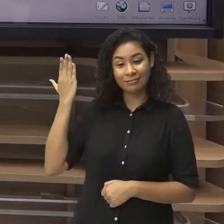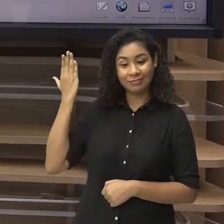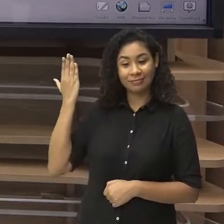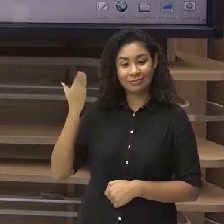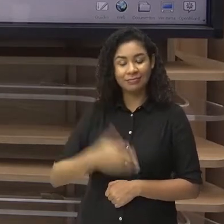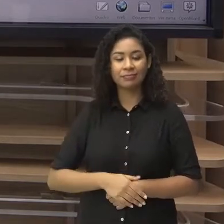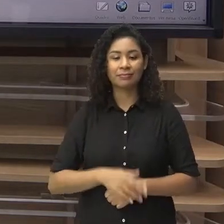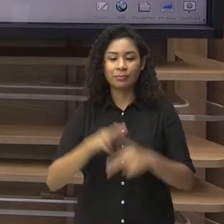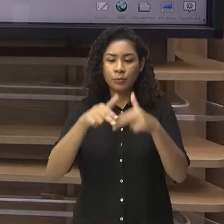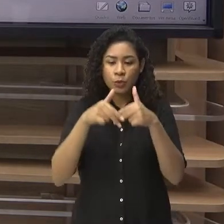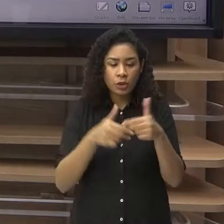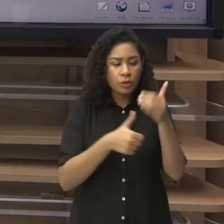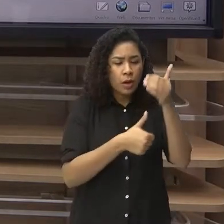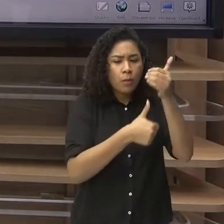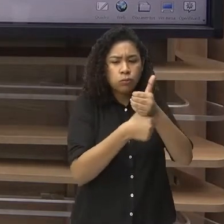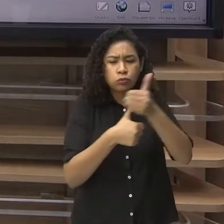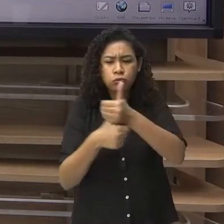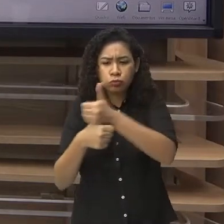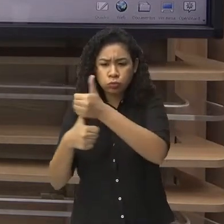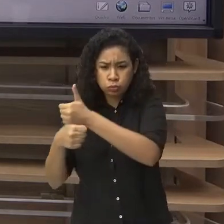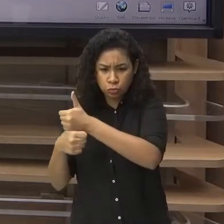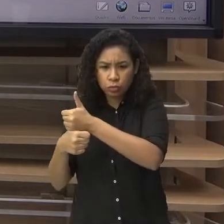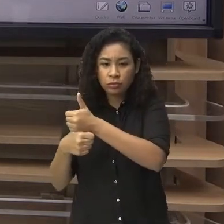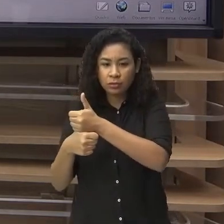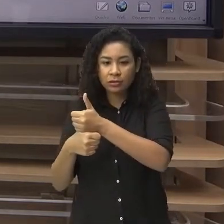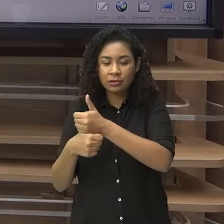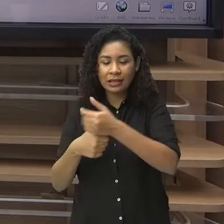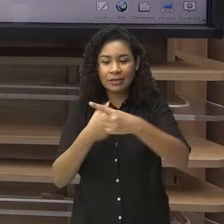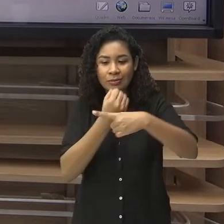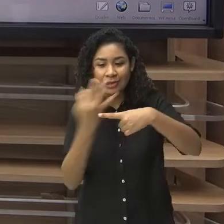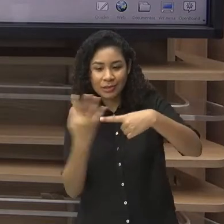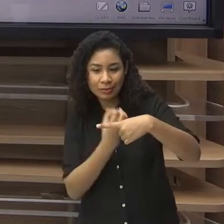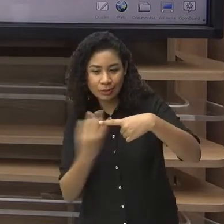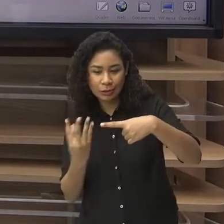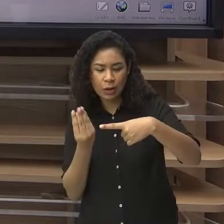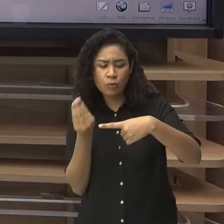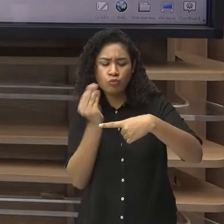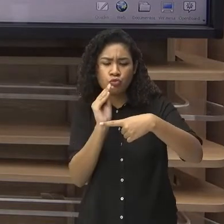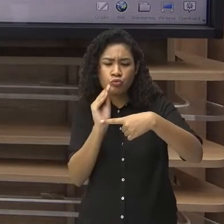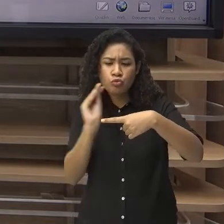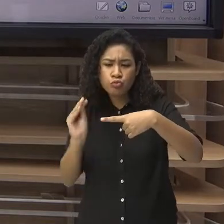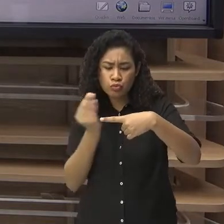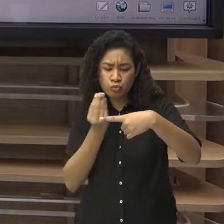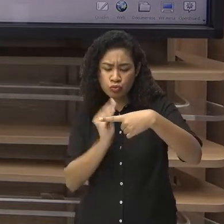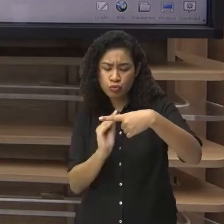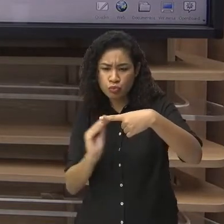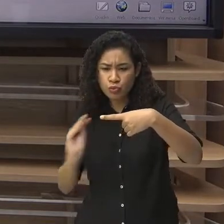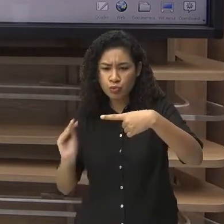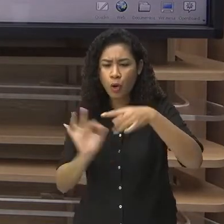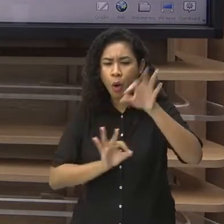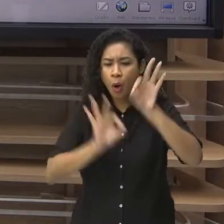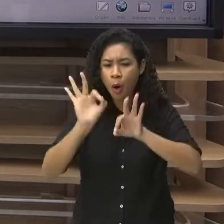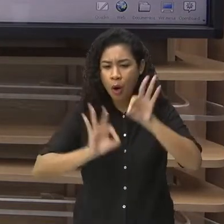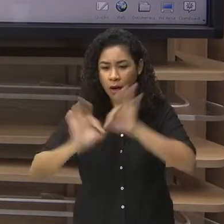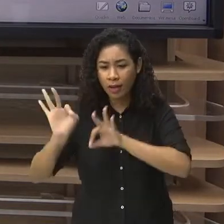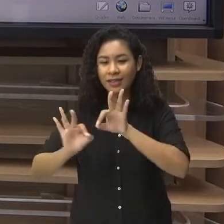menos 4, né? E o valor da coordenada x. Aqui no denominador, aqui